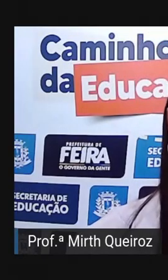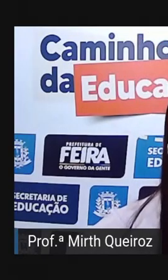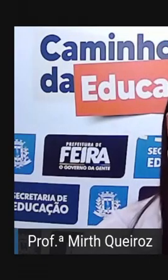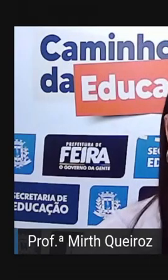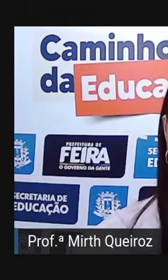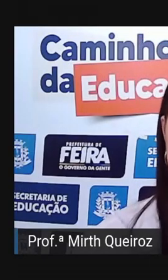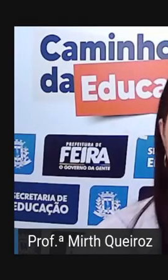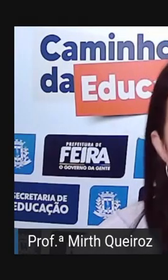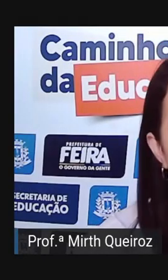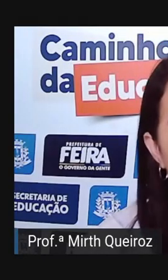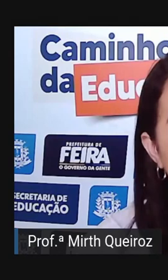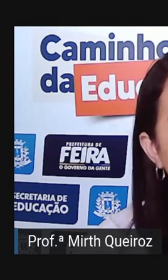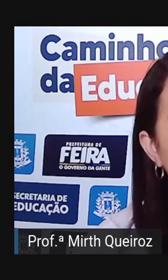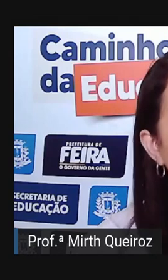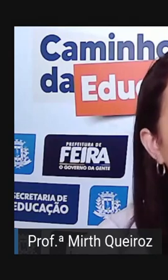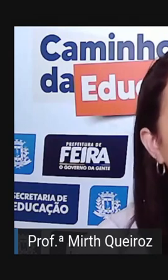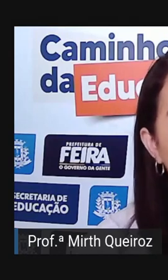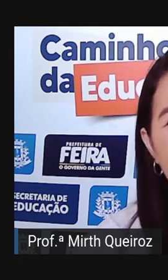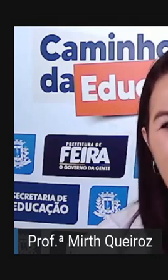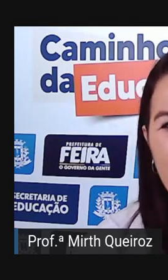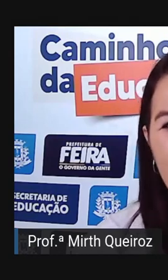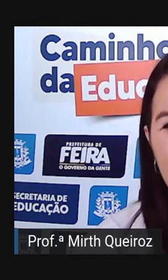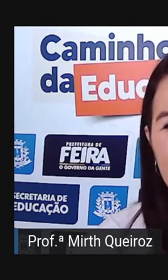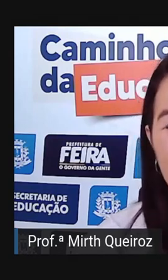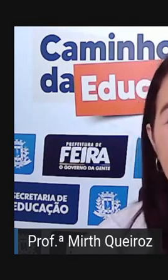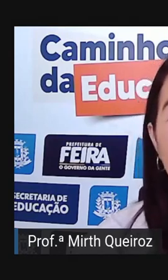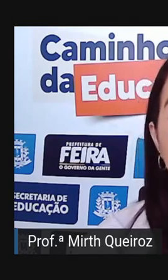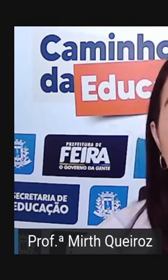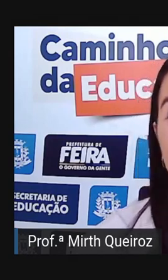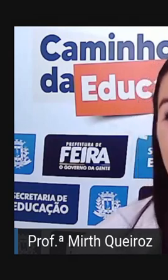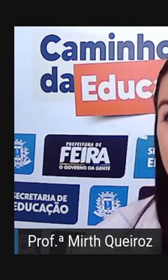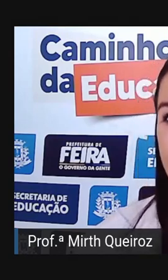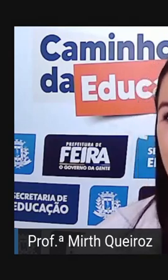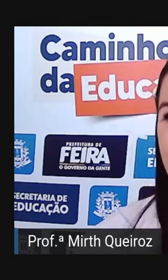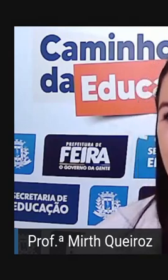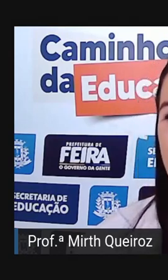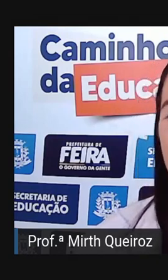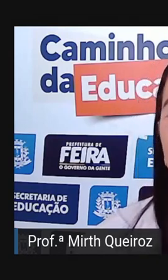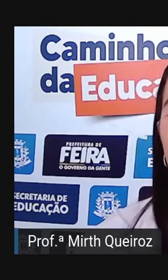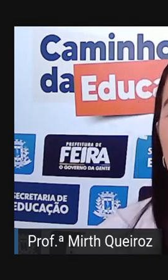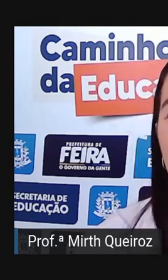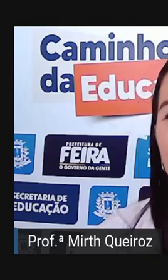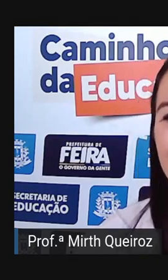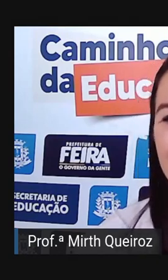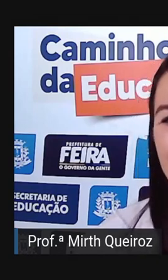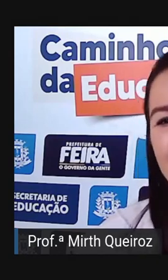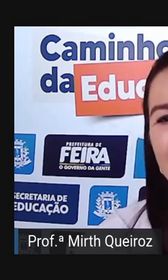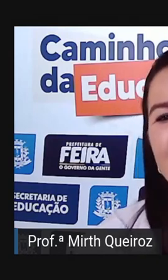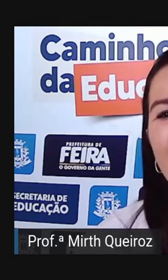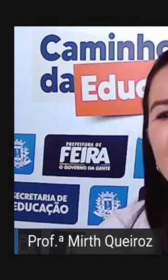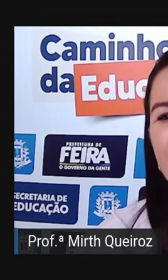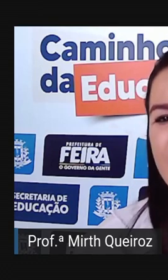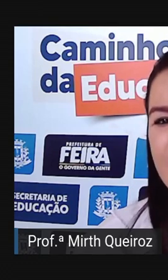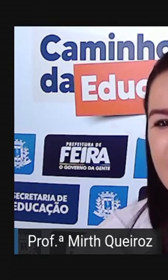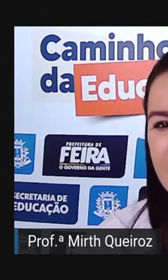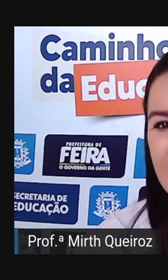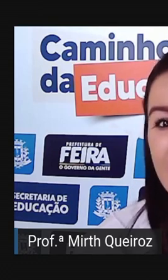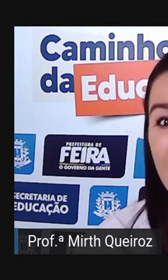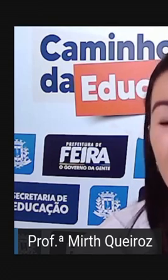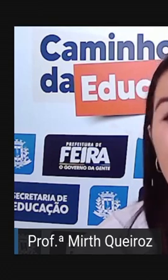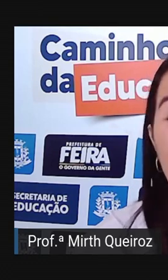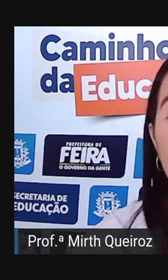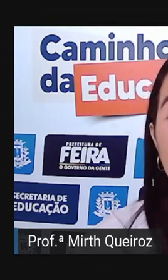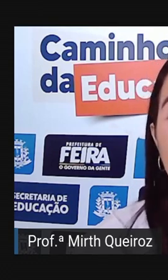Olá, amores! E aí, tudo bem com vocês, nossos queridos e amados quartos anos da cidade de Feira de